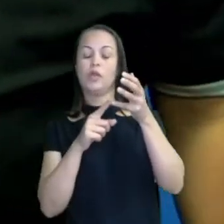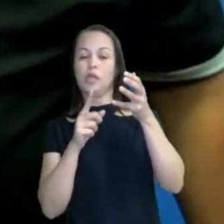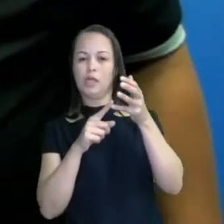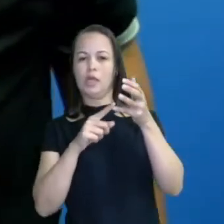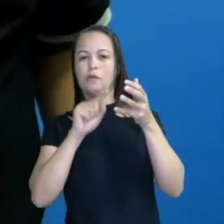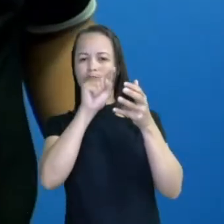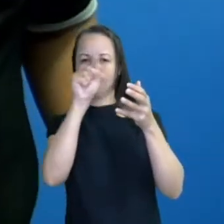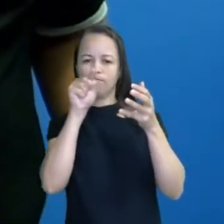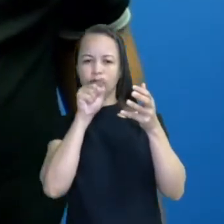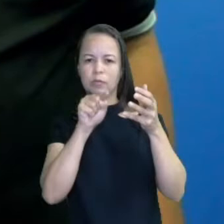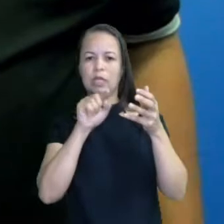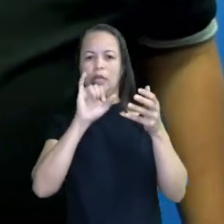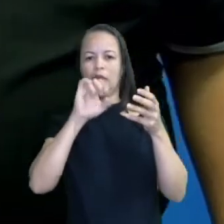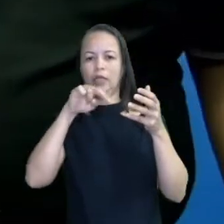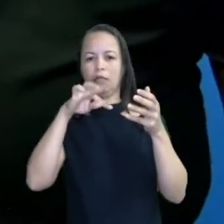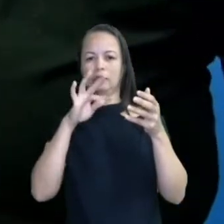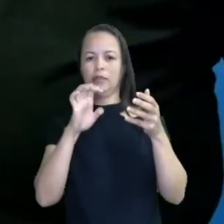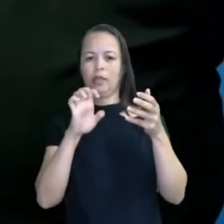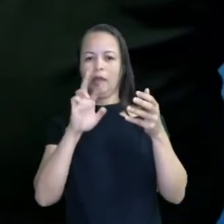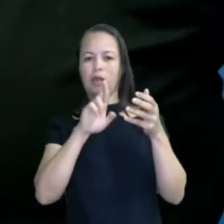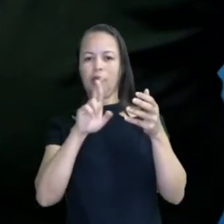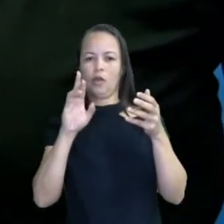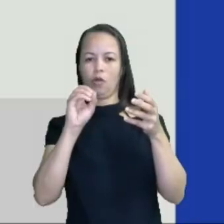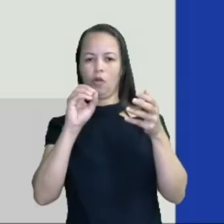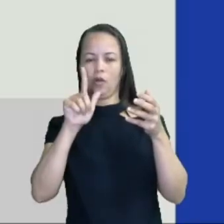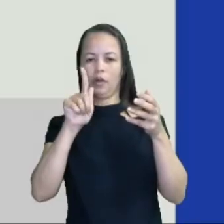interrogação. Vamos lá?